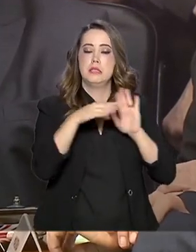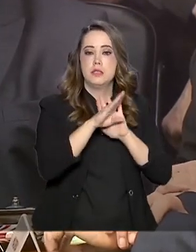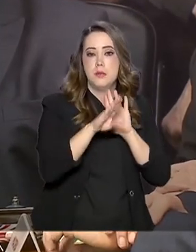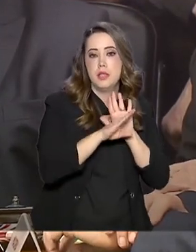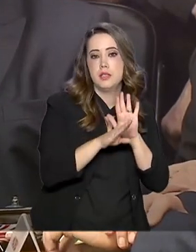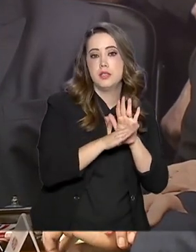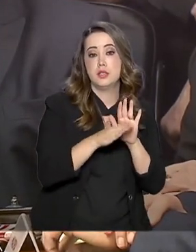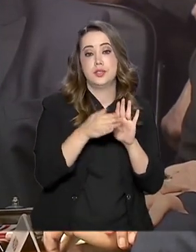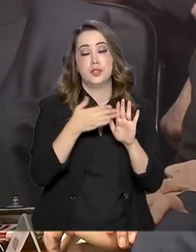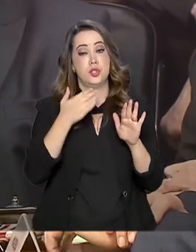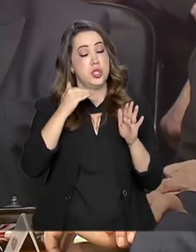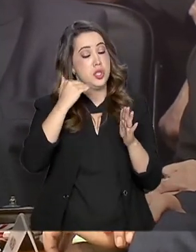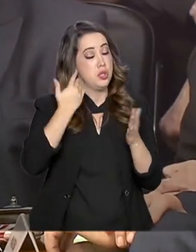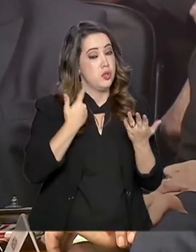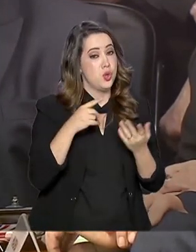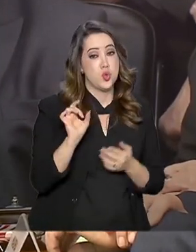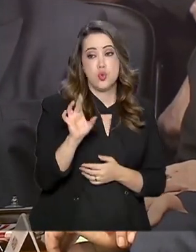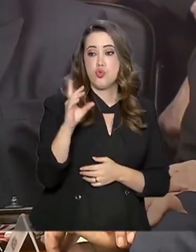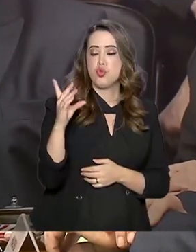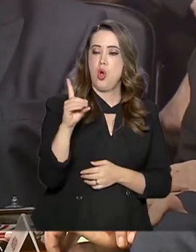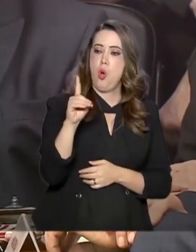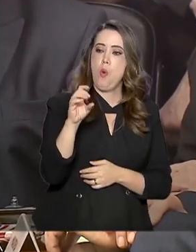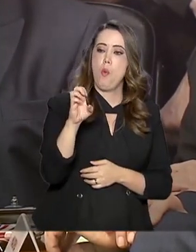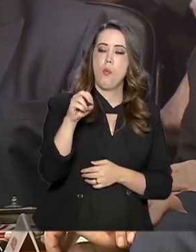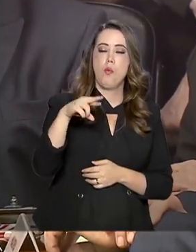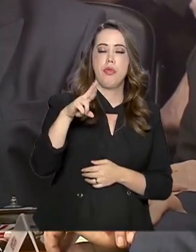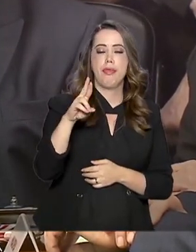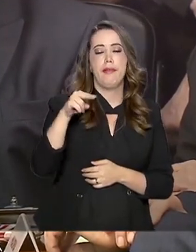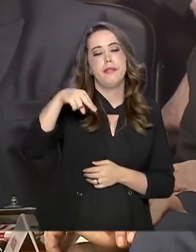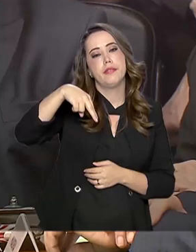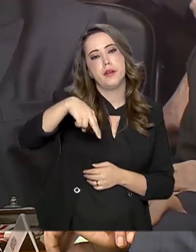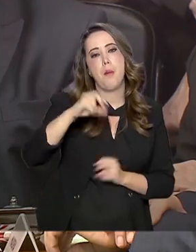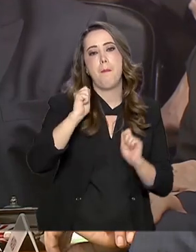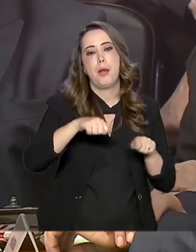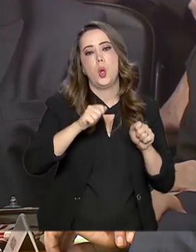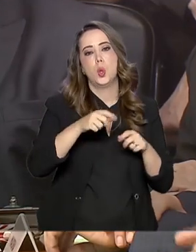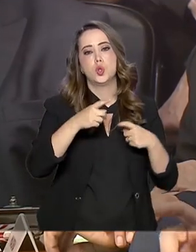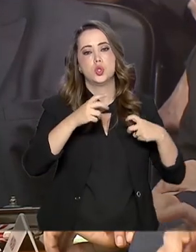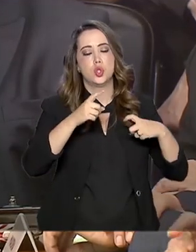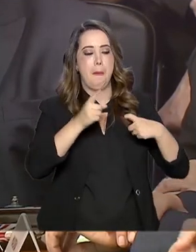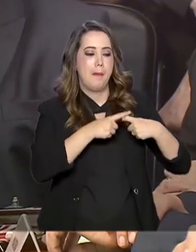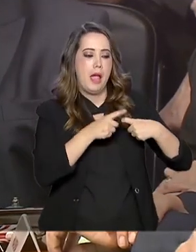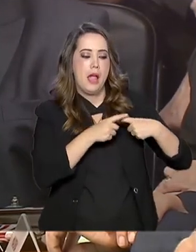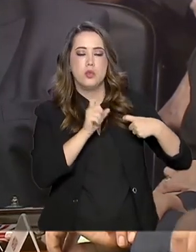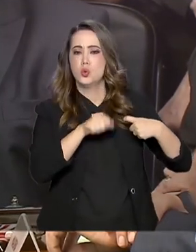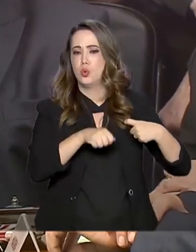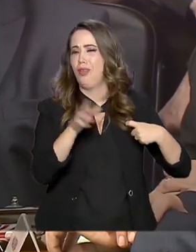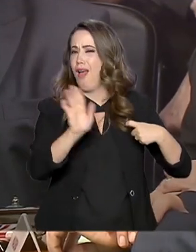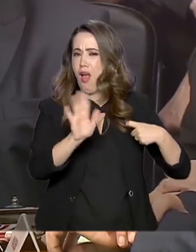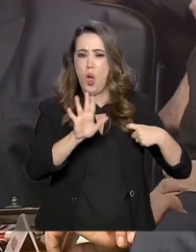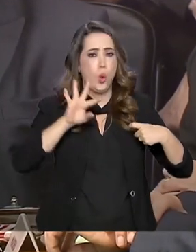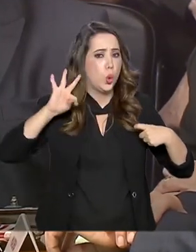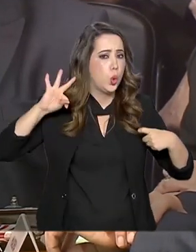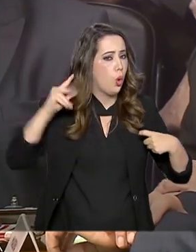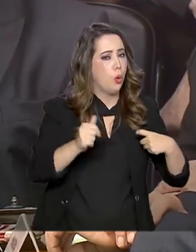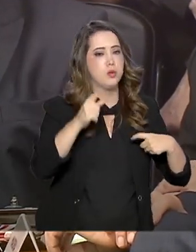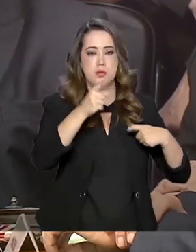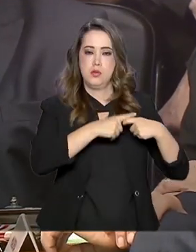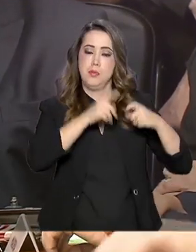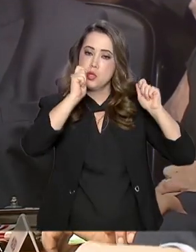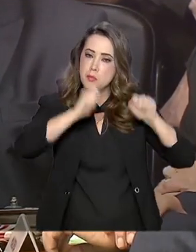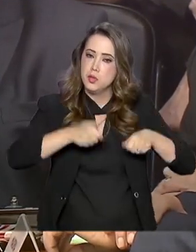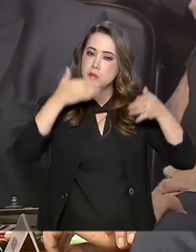no tocante a exames de saúde qualquer médico credenciado pode participar